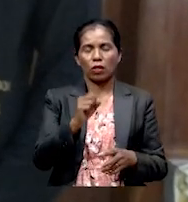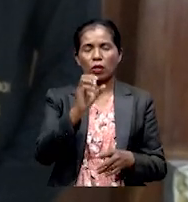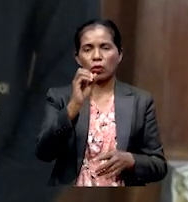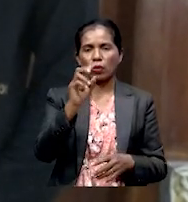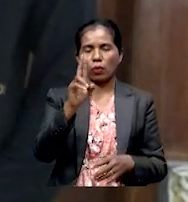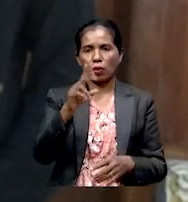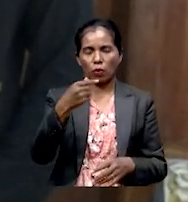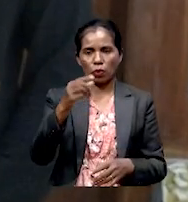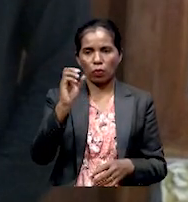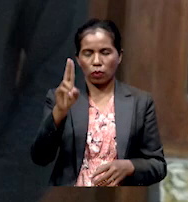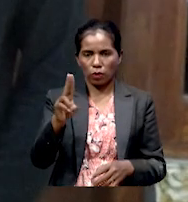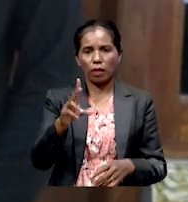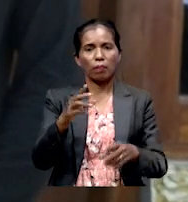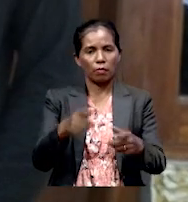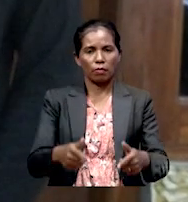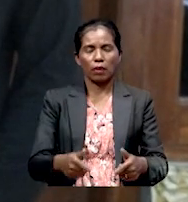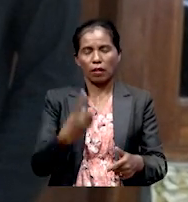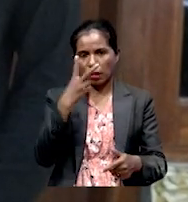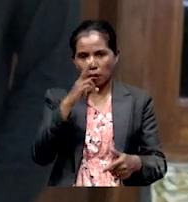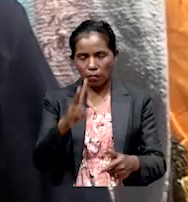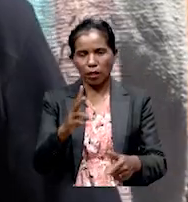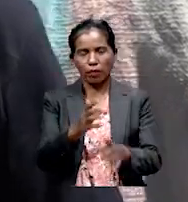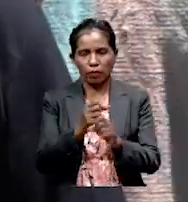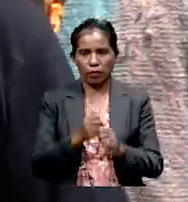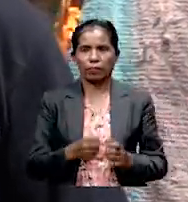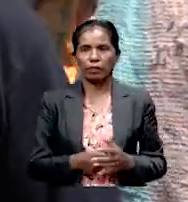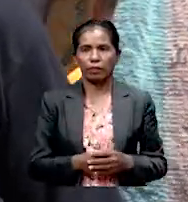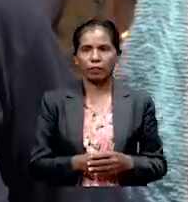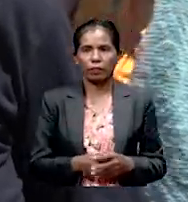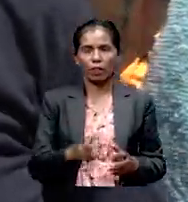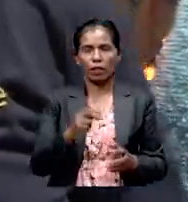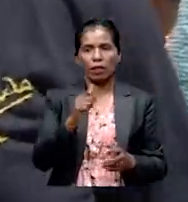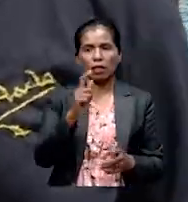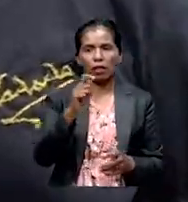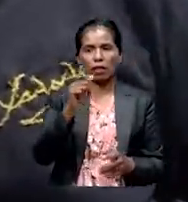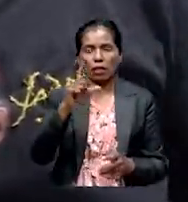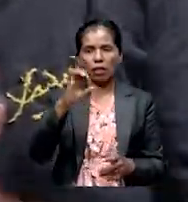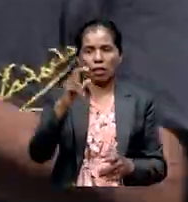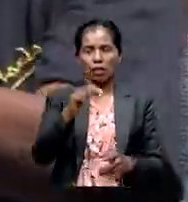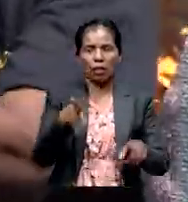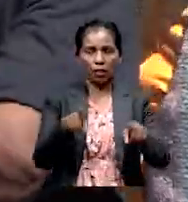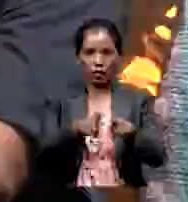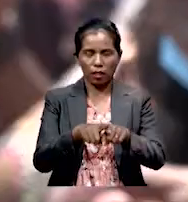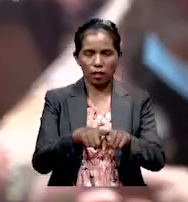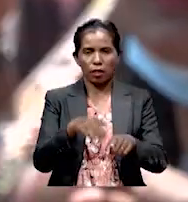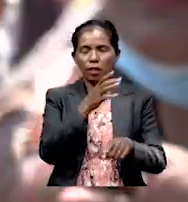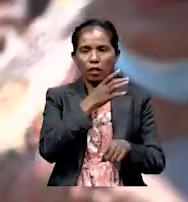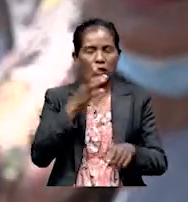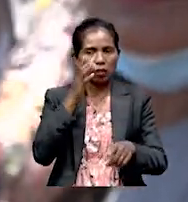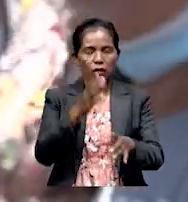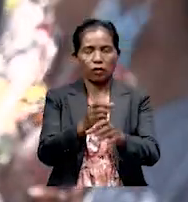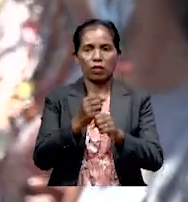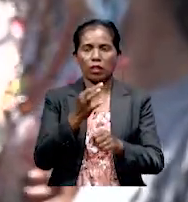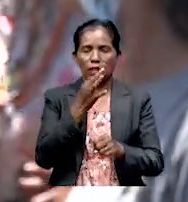em loro itabele hala colheita né. Natalino Gonçalves Calohan, no dar agricultor ba colheita Ihan Sorghum